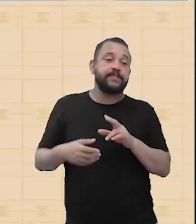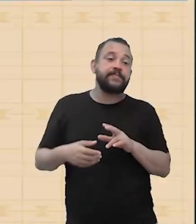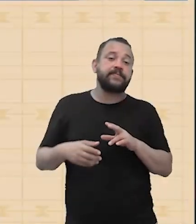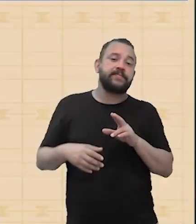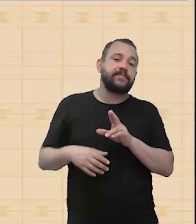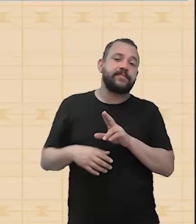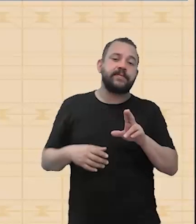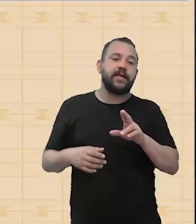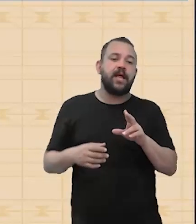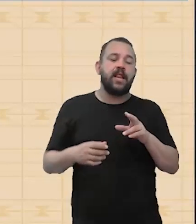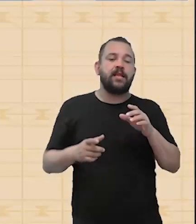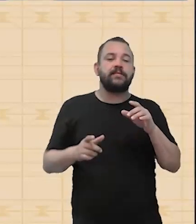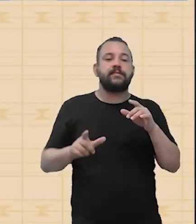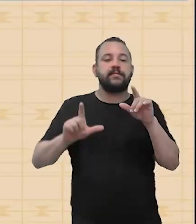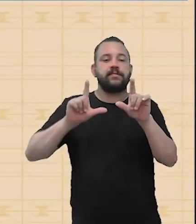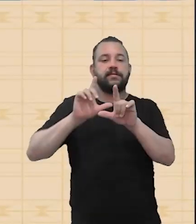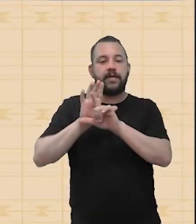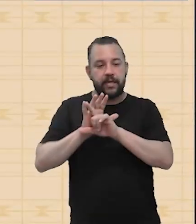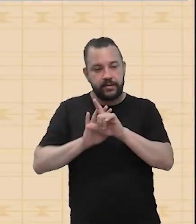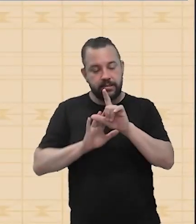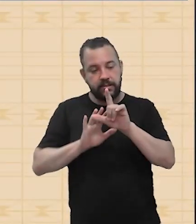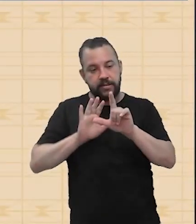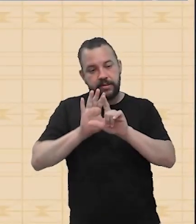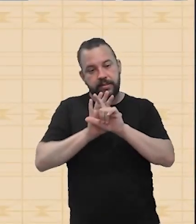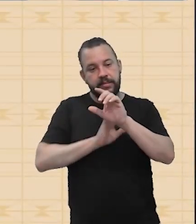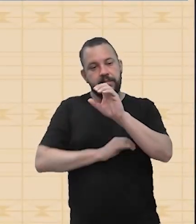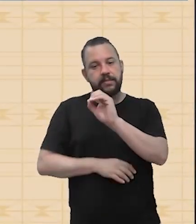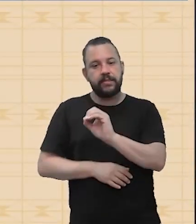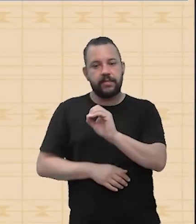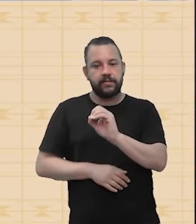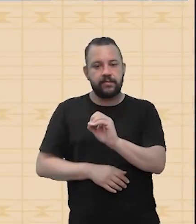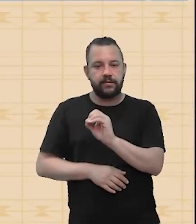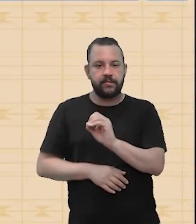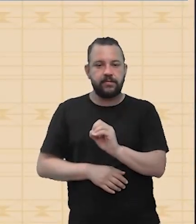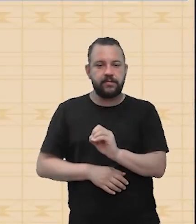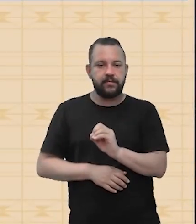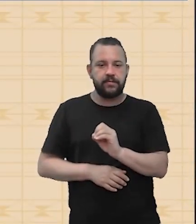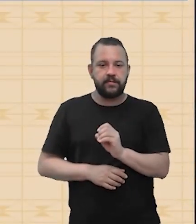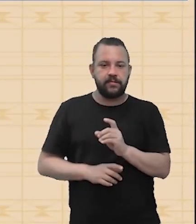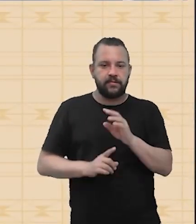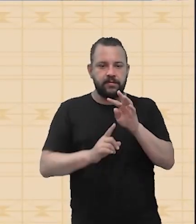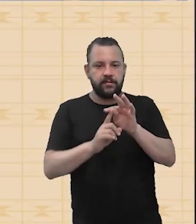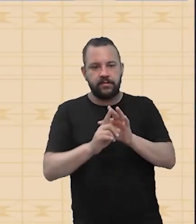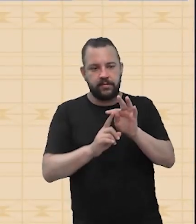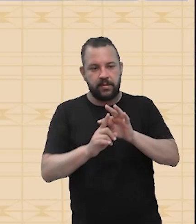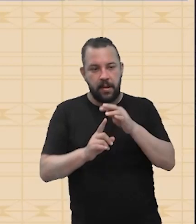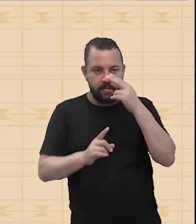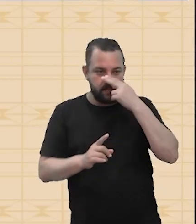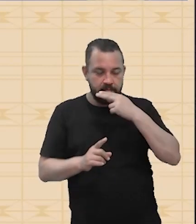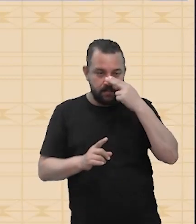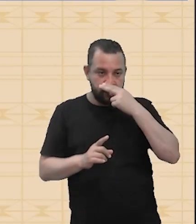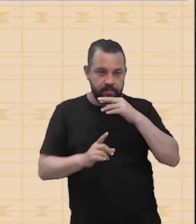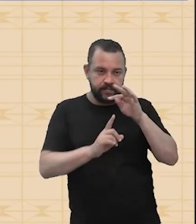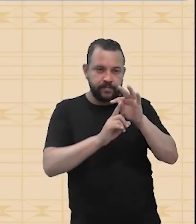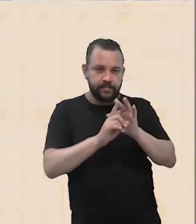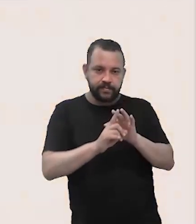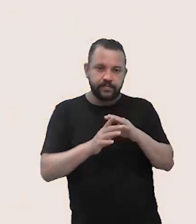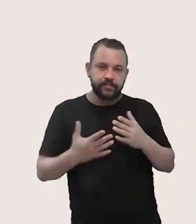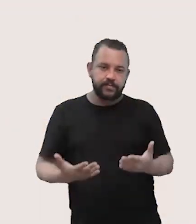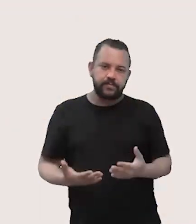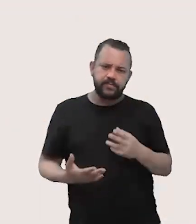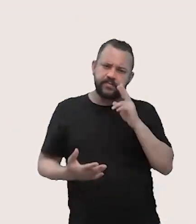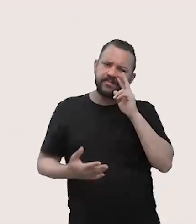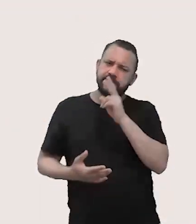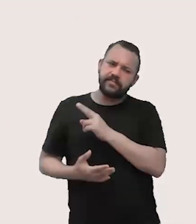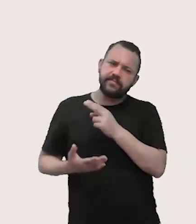da termodinâmica, que quando são os corpos mantendo-se a mesma temperatura. Então, dá uma olhada nessa imagem que